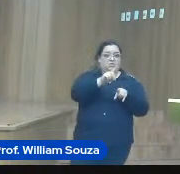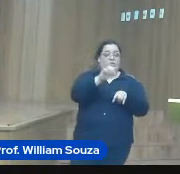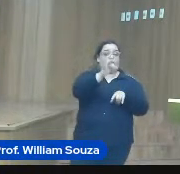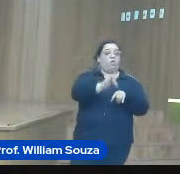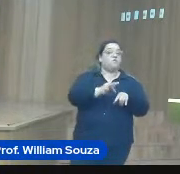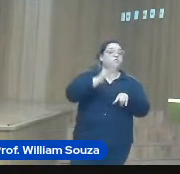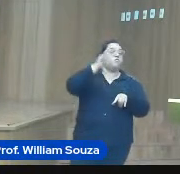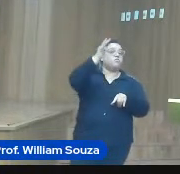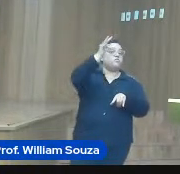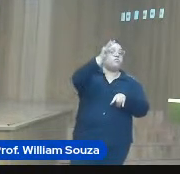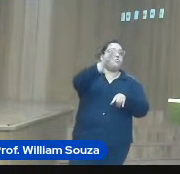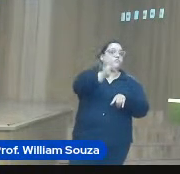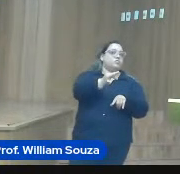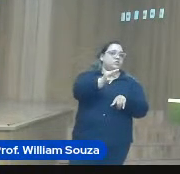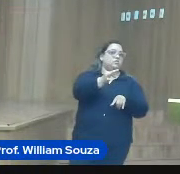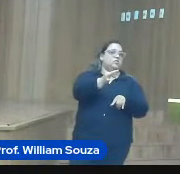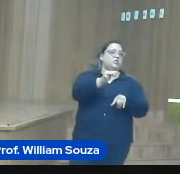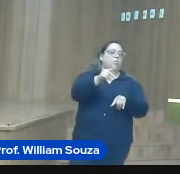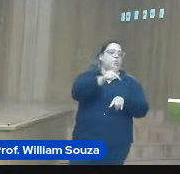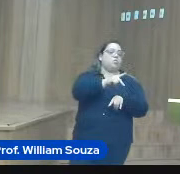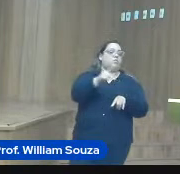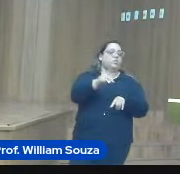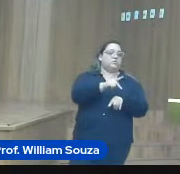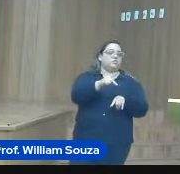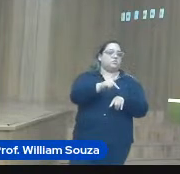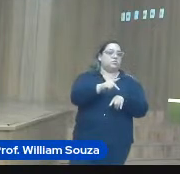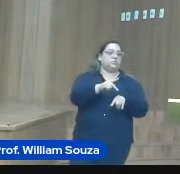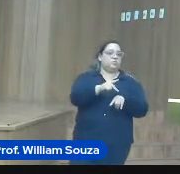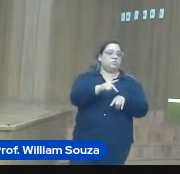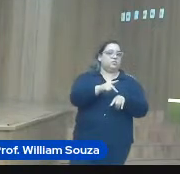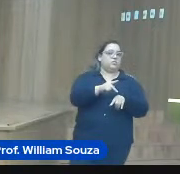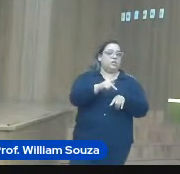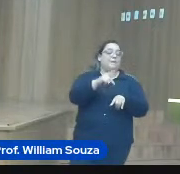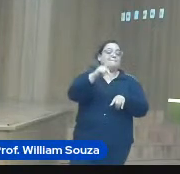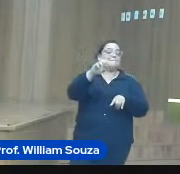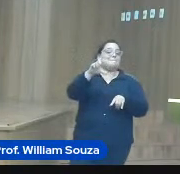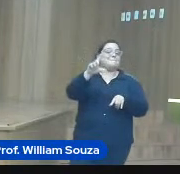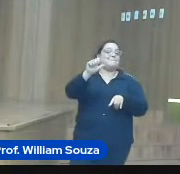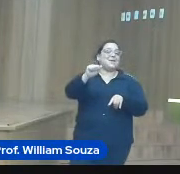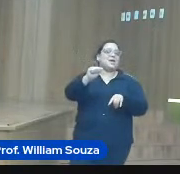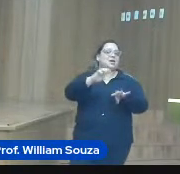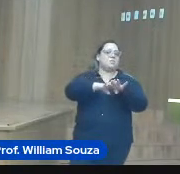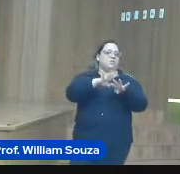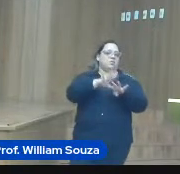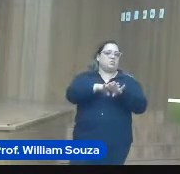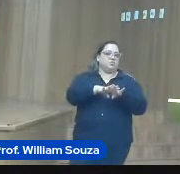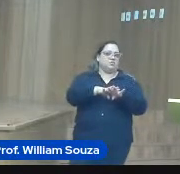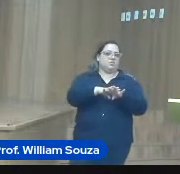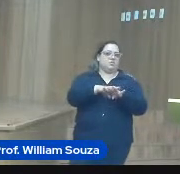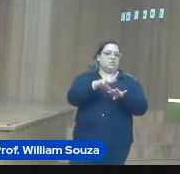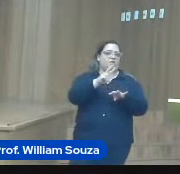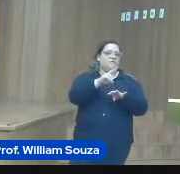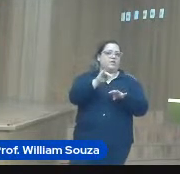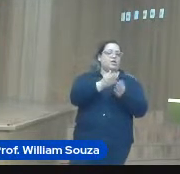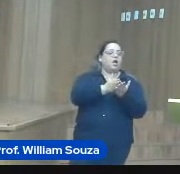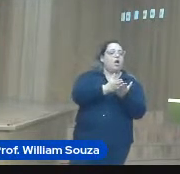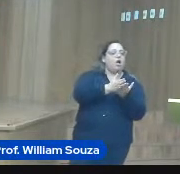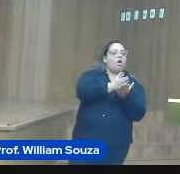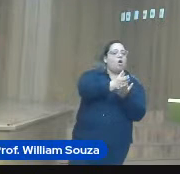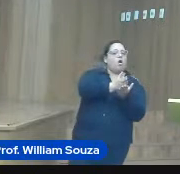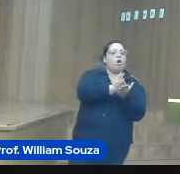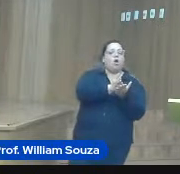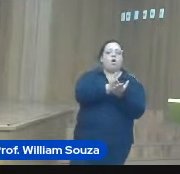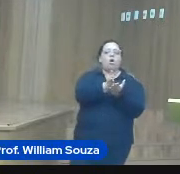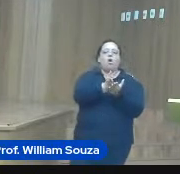professores pela matemática. A matemática vai ser a via, o caminho, a